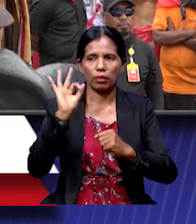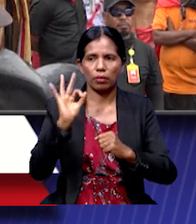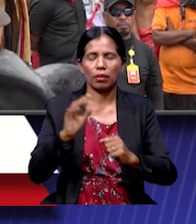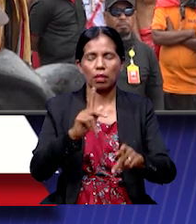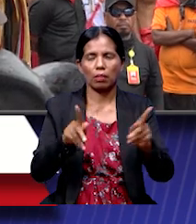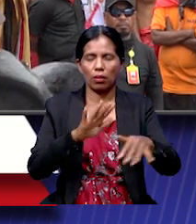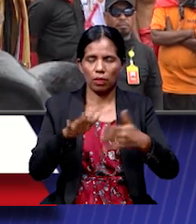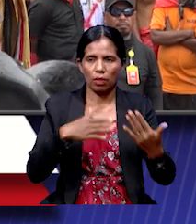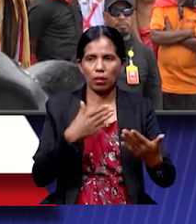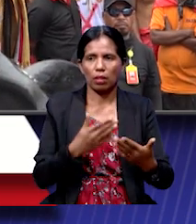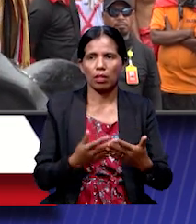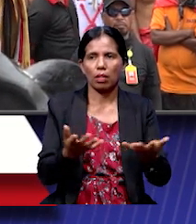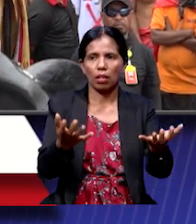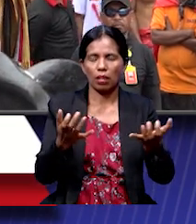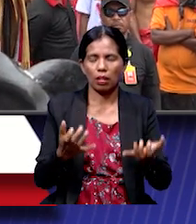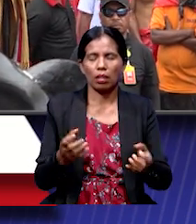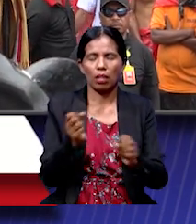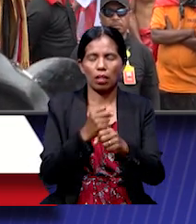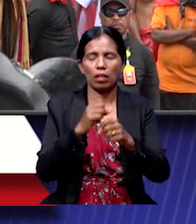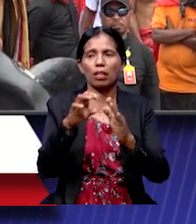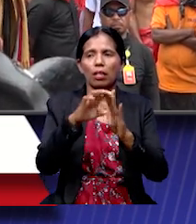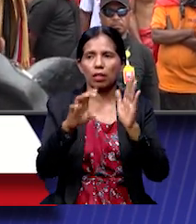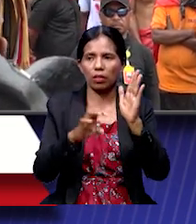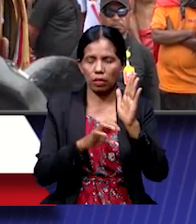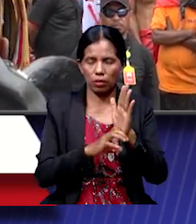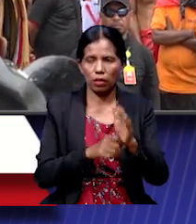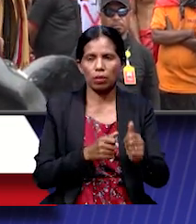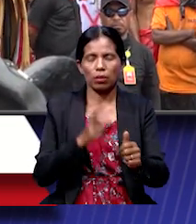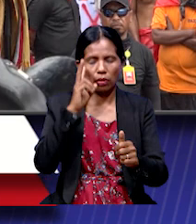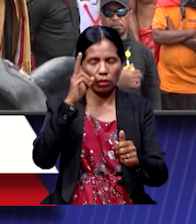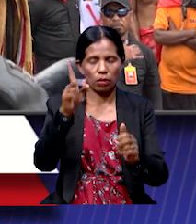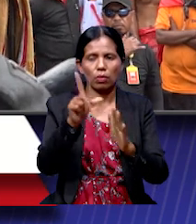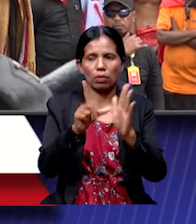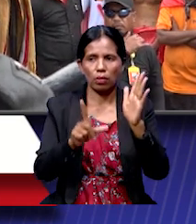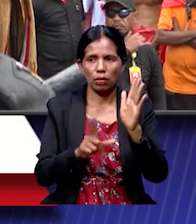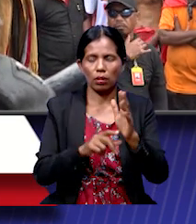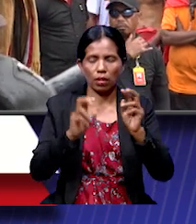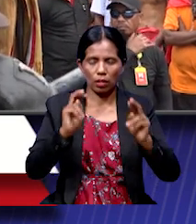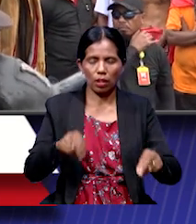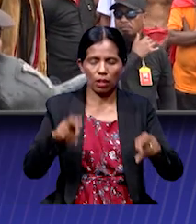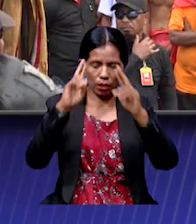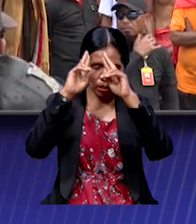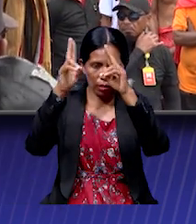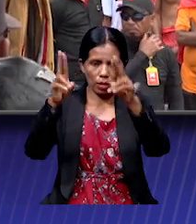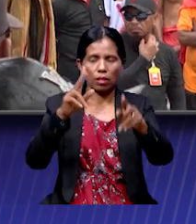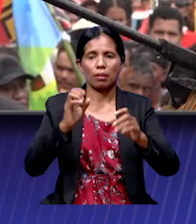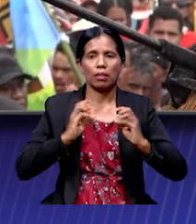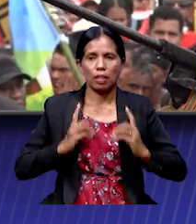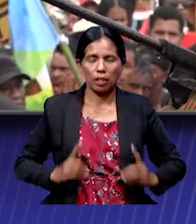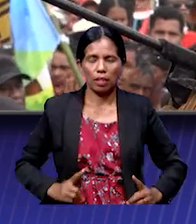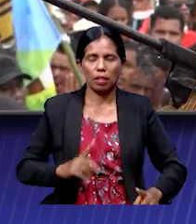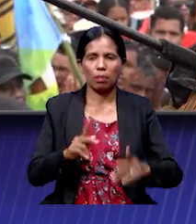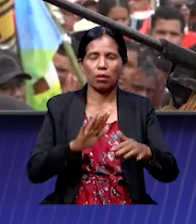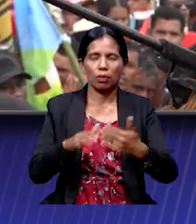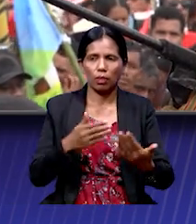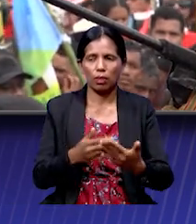retoma, a cara ao Estado da Neto, tudo constituição, tudo lei, e tem que respeitar a dignidade do povo do homem. A